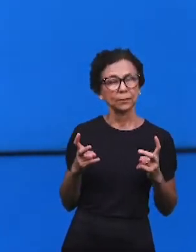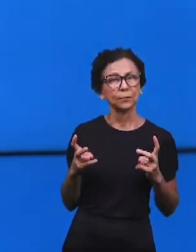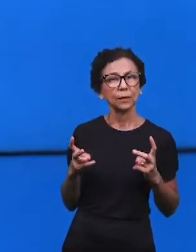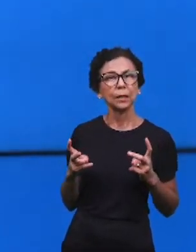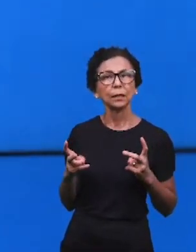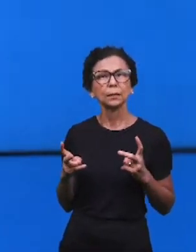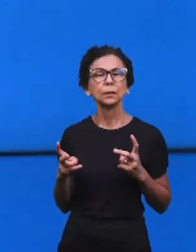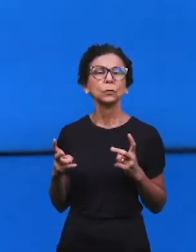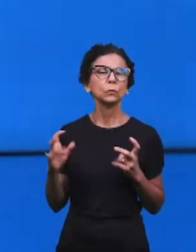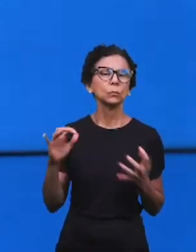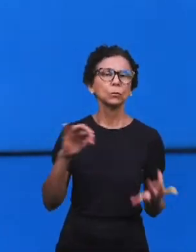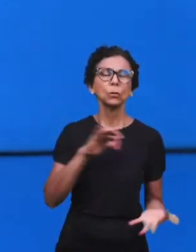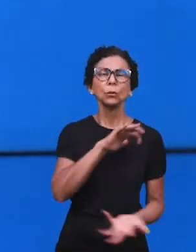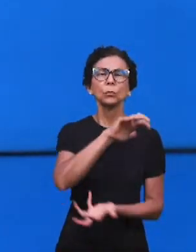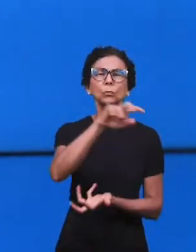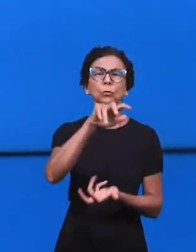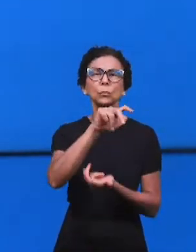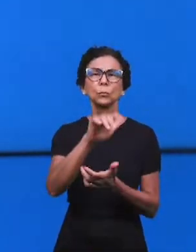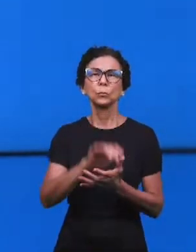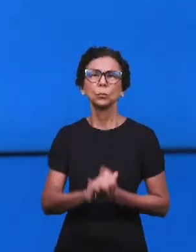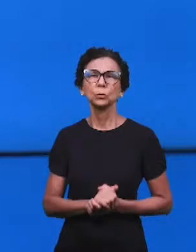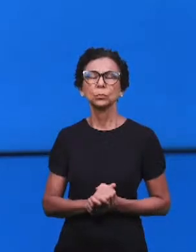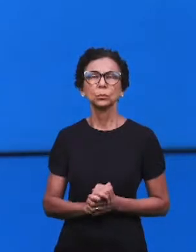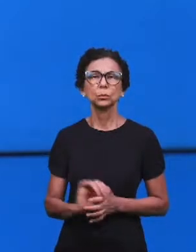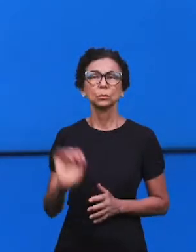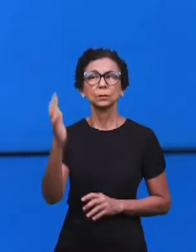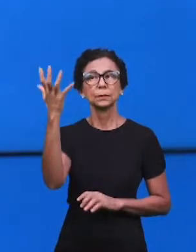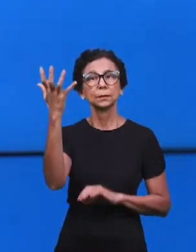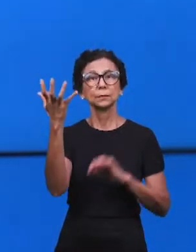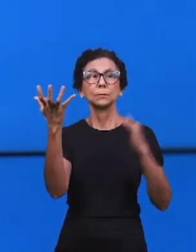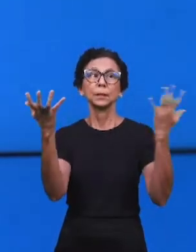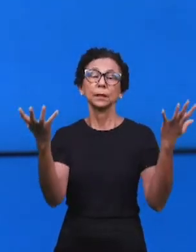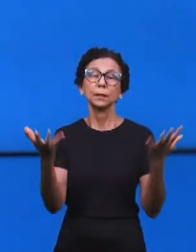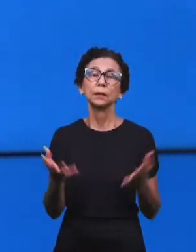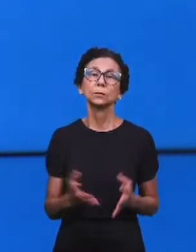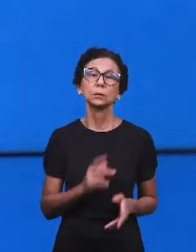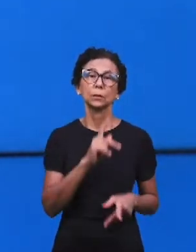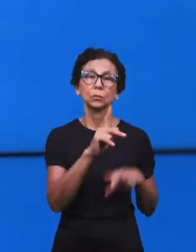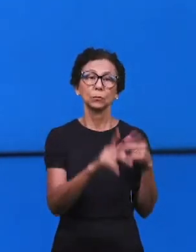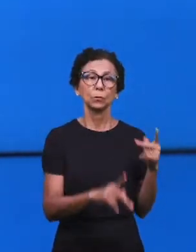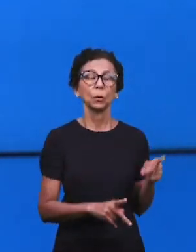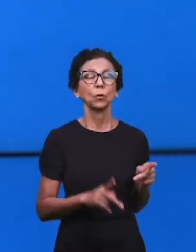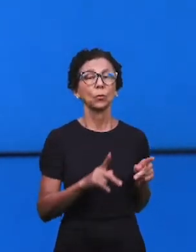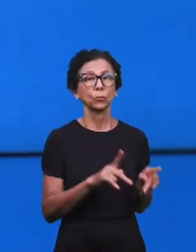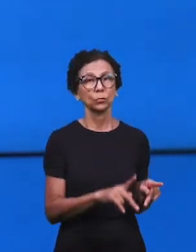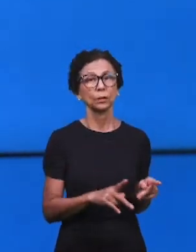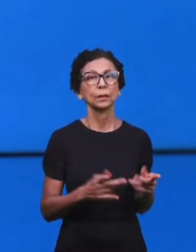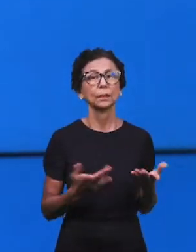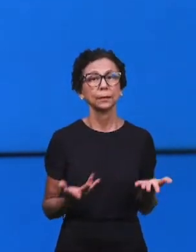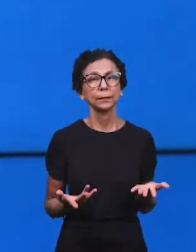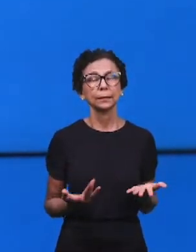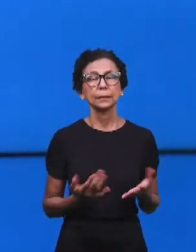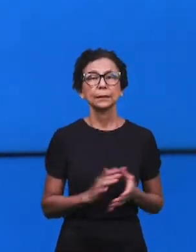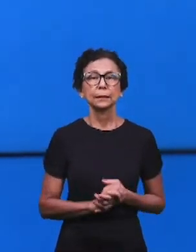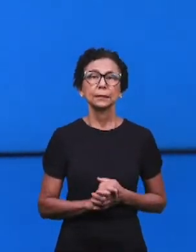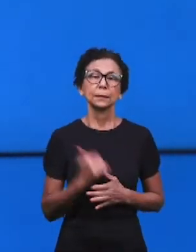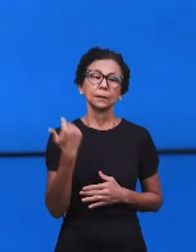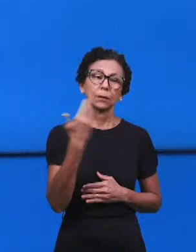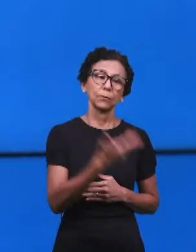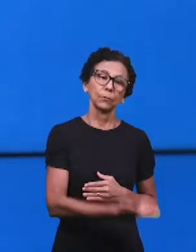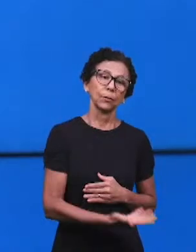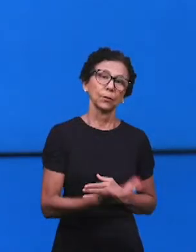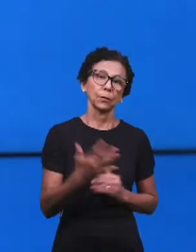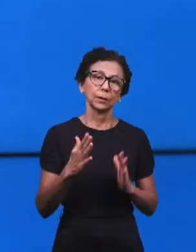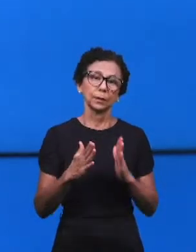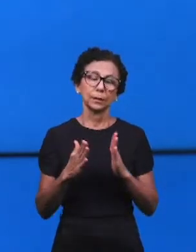verdade são juízos, né? Juízos que virão sobre os ímpios e também sobre a igreja infiel que não subiu,